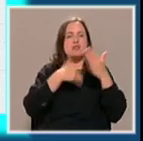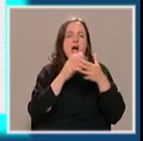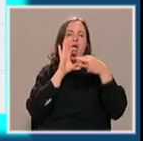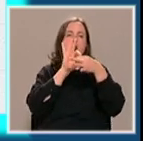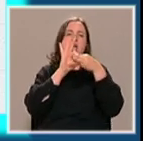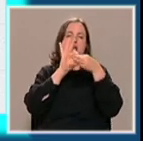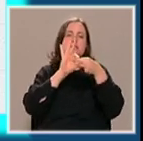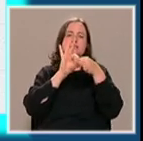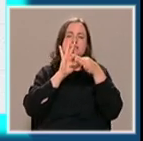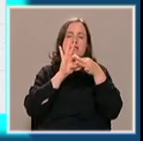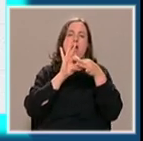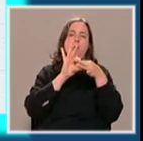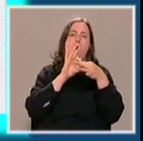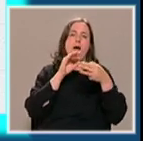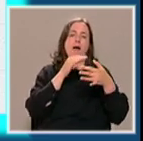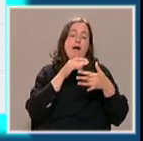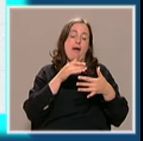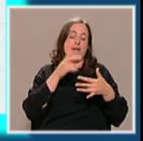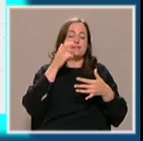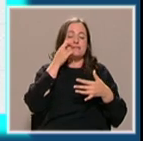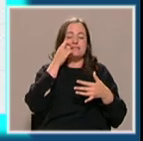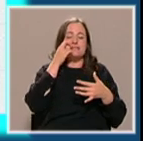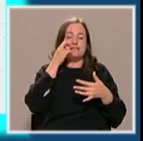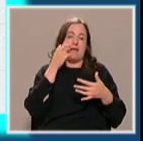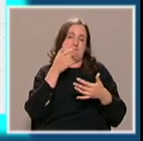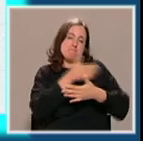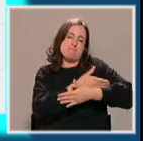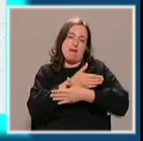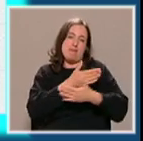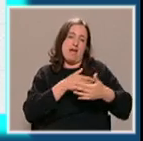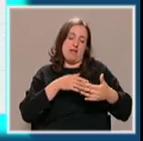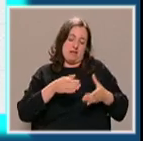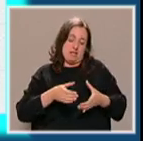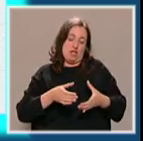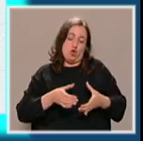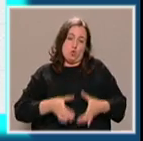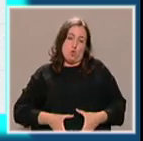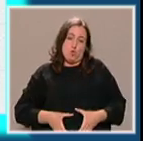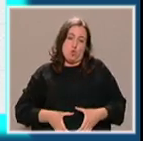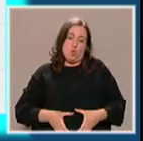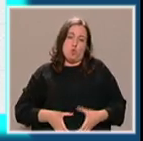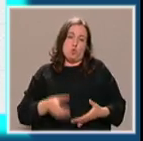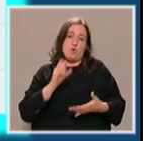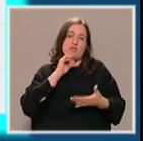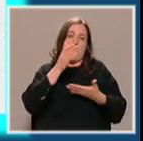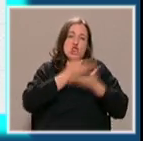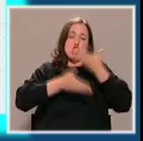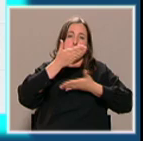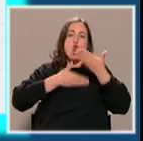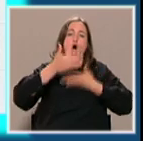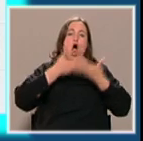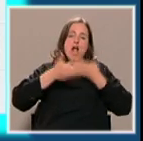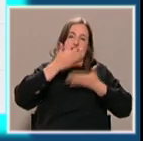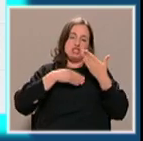ligação entre o novo ser e o útero materno e é através dela que se dão as trocas de substâncias,